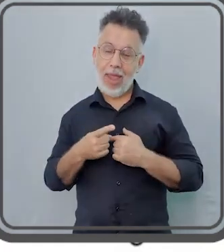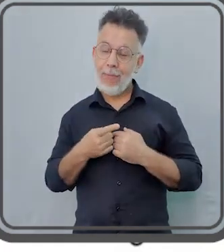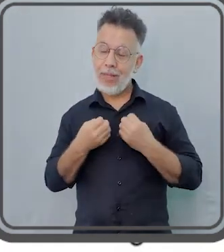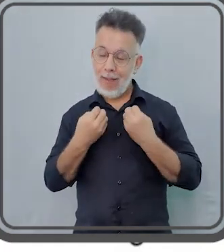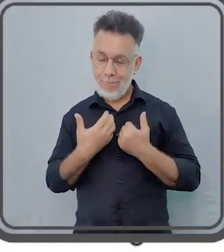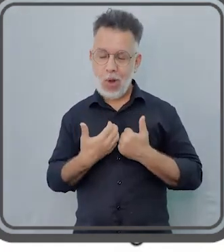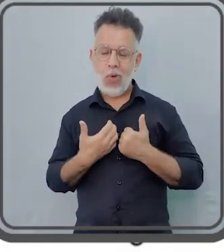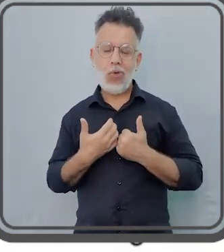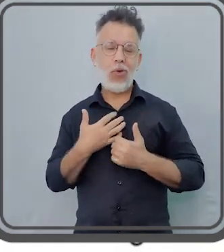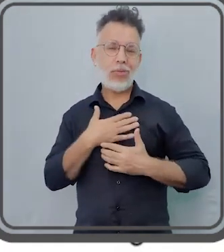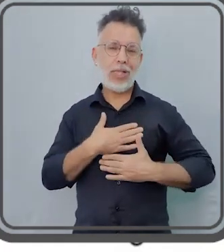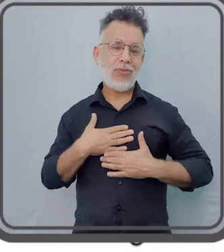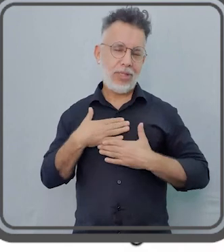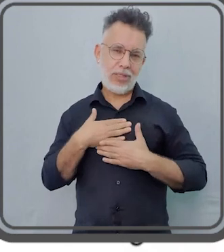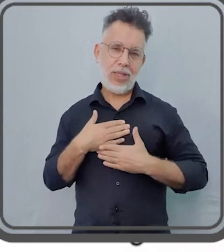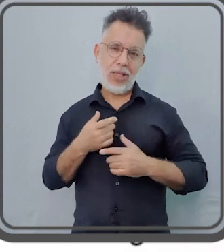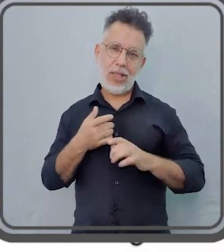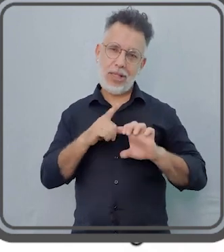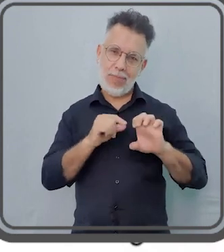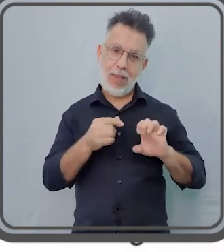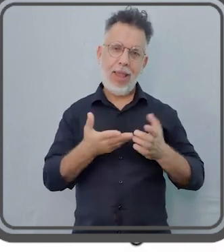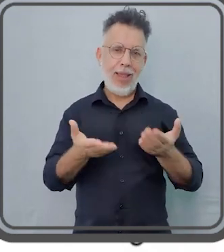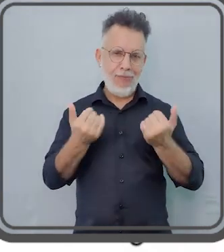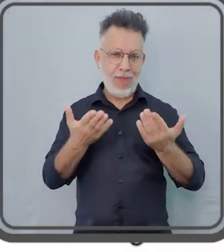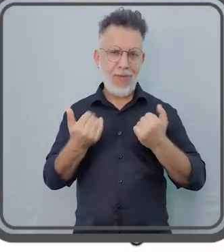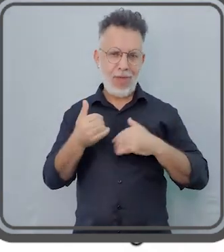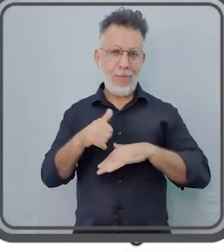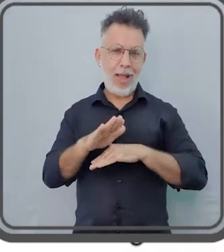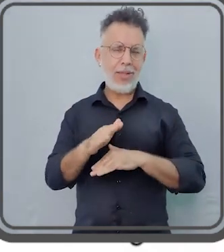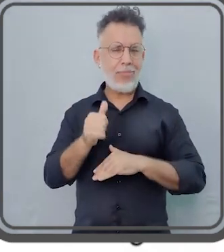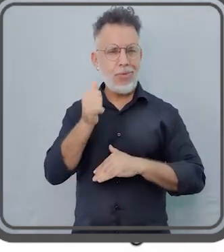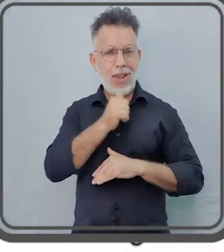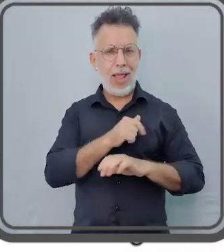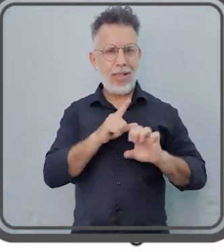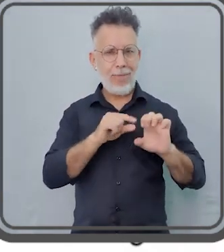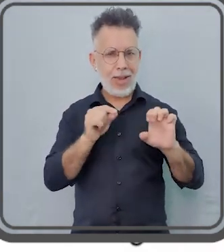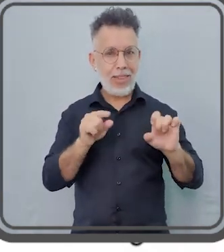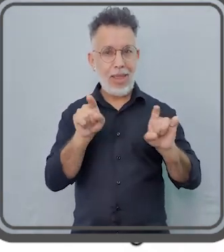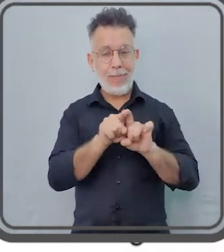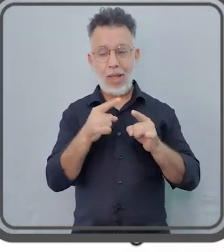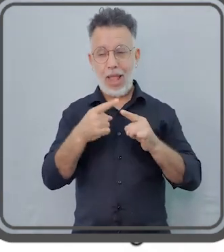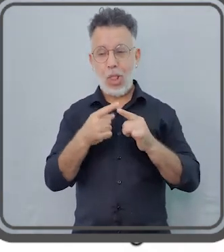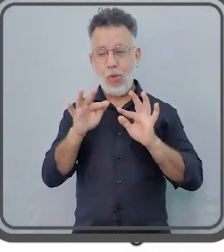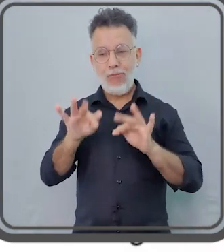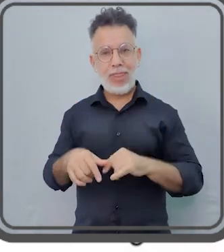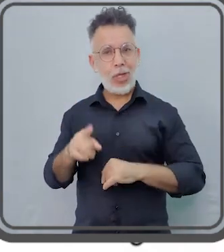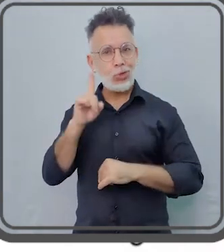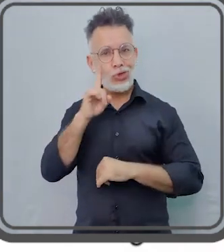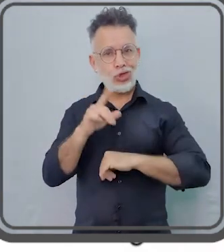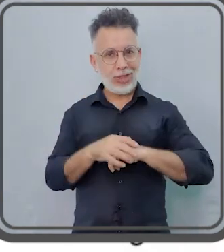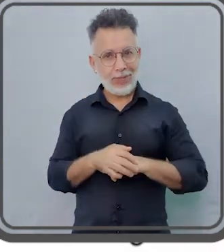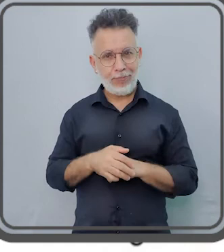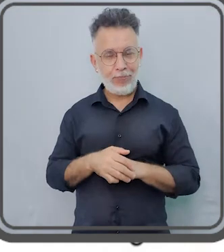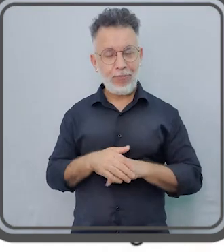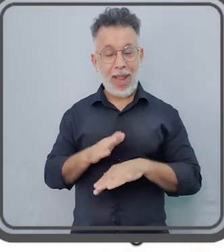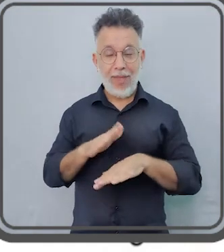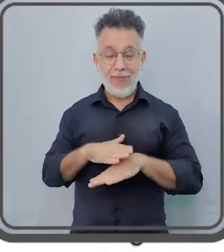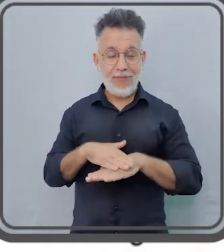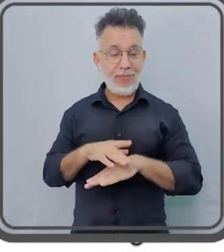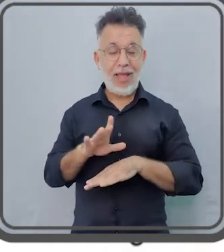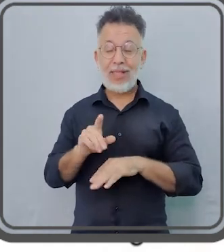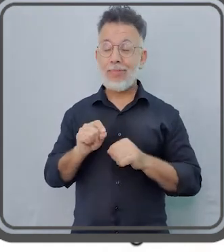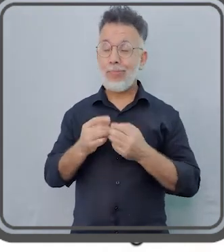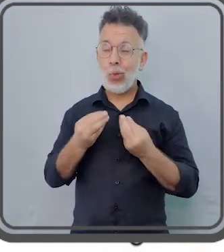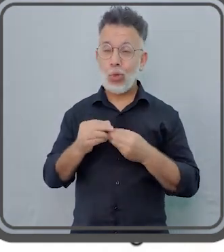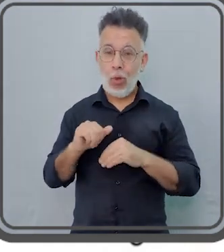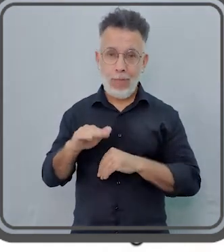que venham mais e mais mulheres empreendendo também, eu acho que a gente, no final do dia, faz muito mais do que a gente acha que faz, e a gente é bem melhor do que a